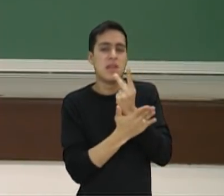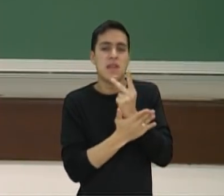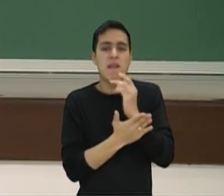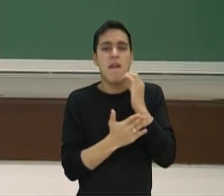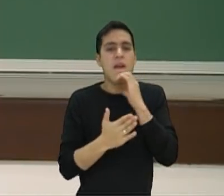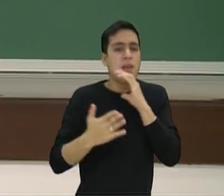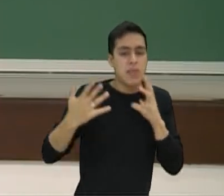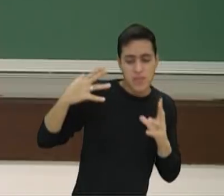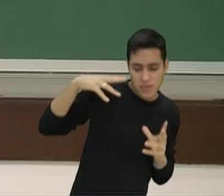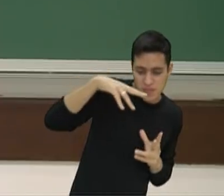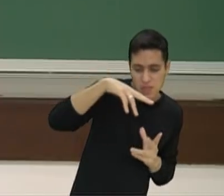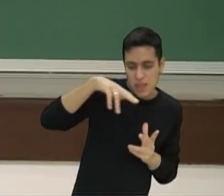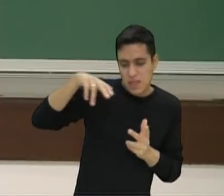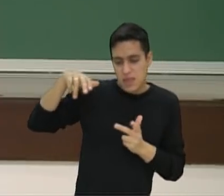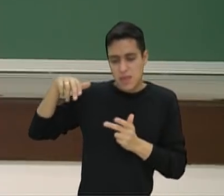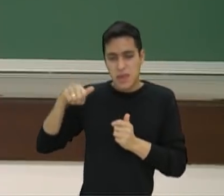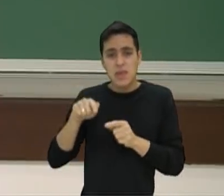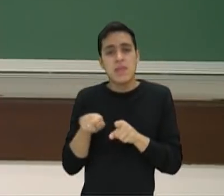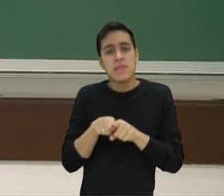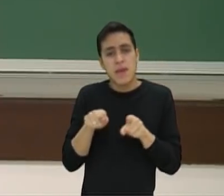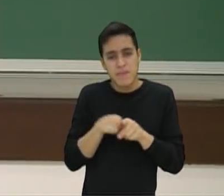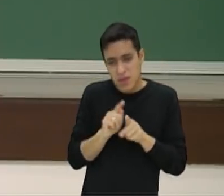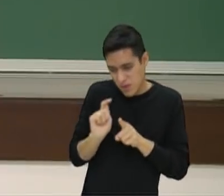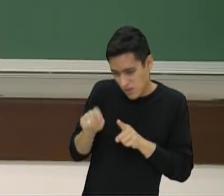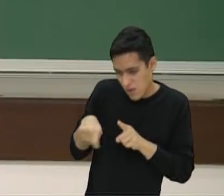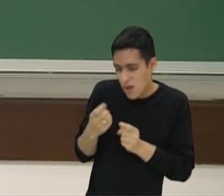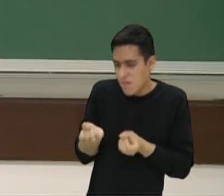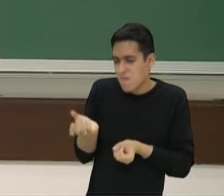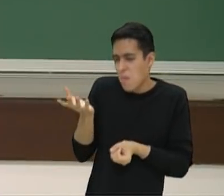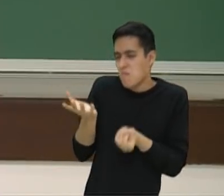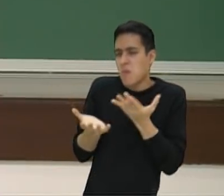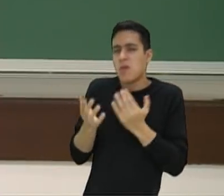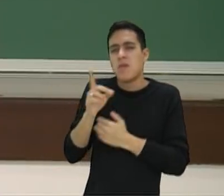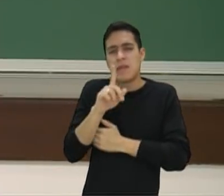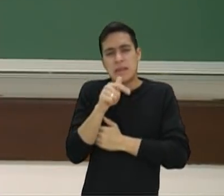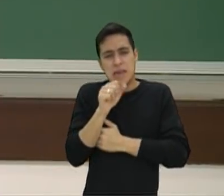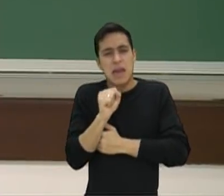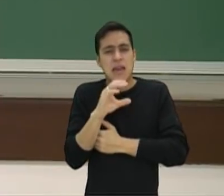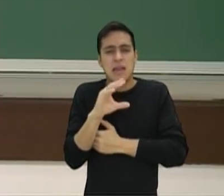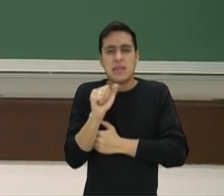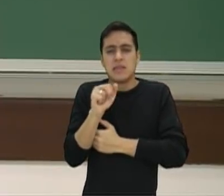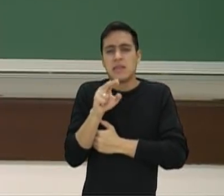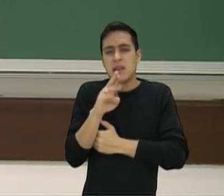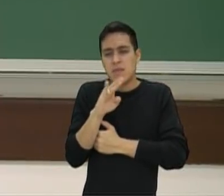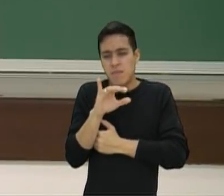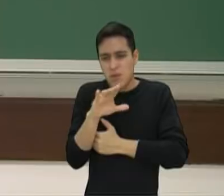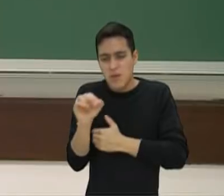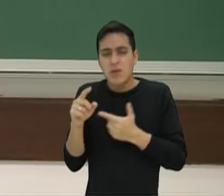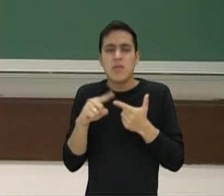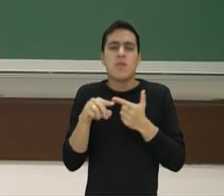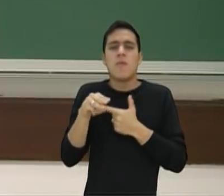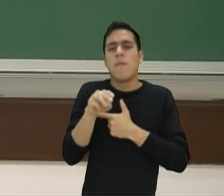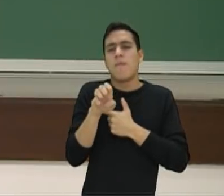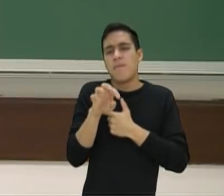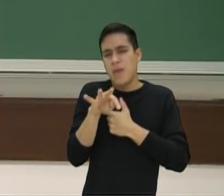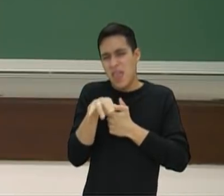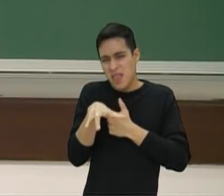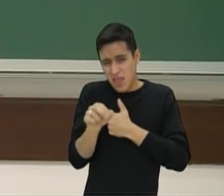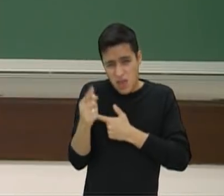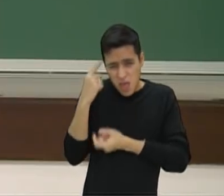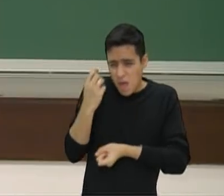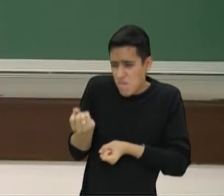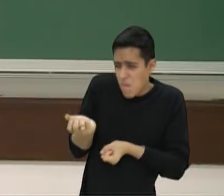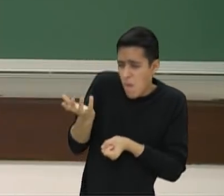de gases, que a gente ouve muito, gás carbônico, gás metano,